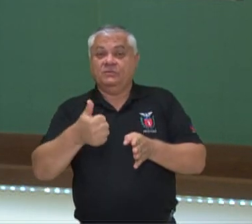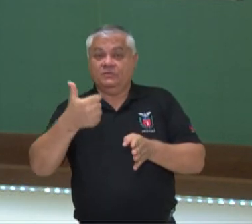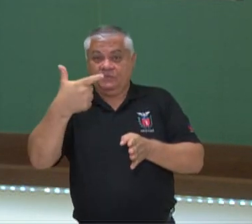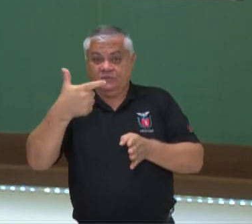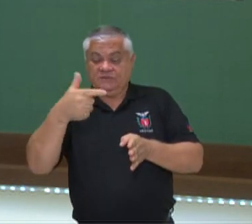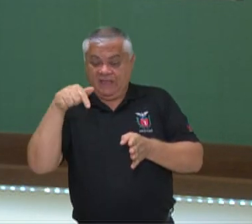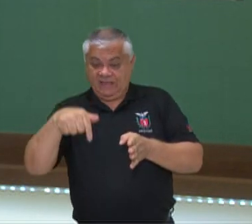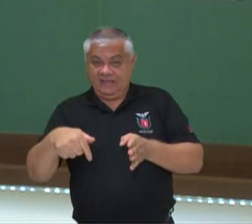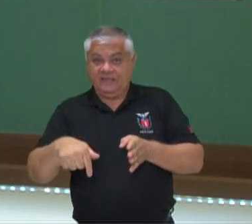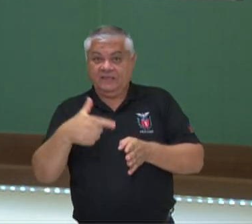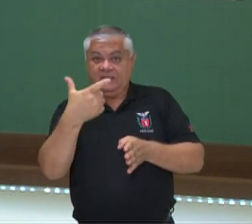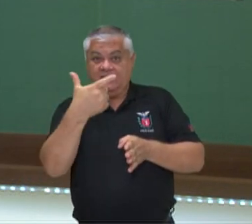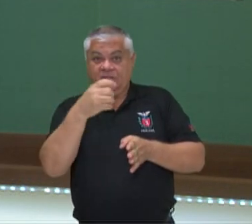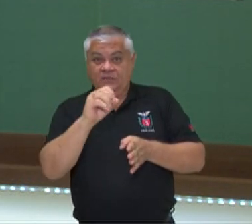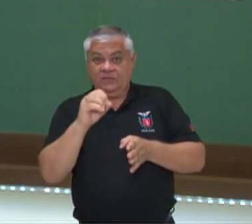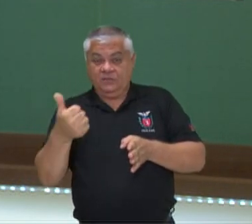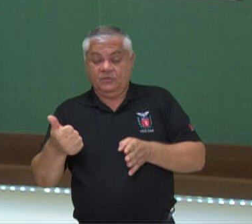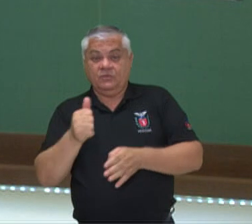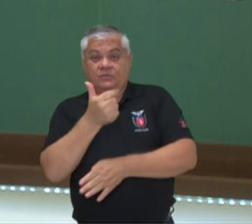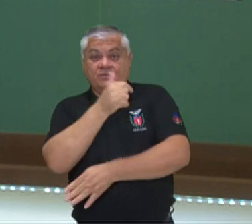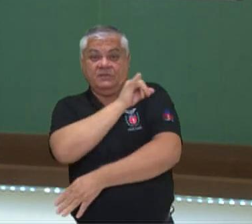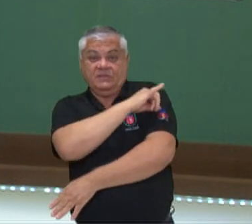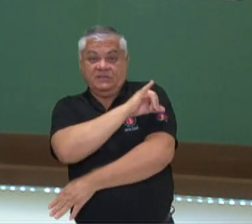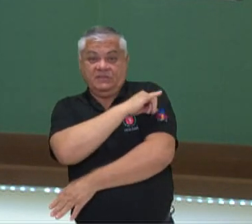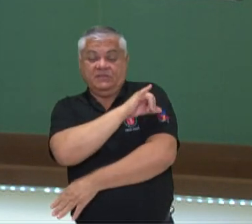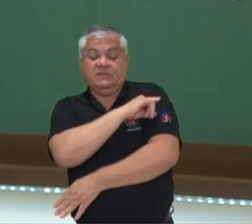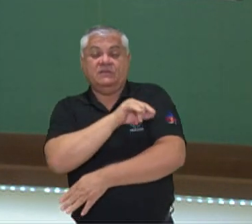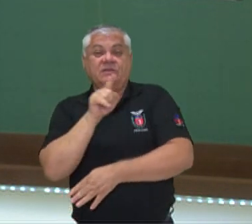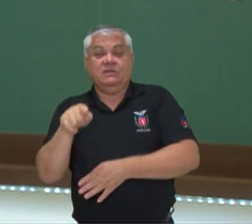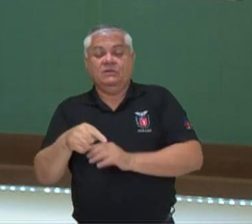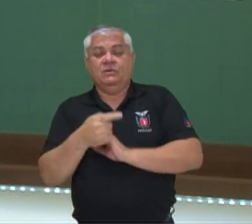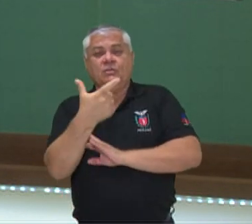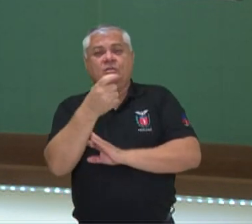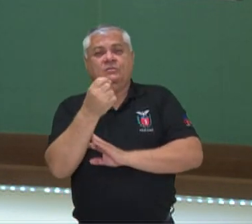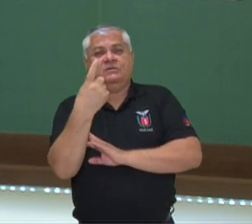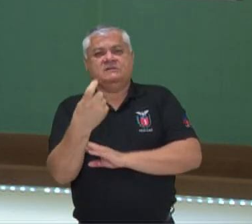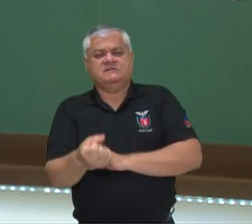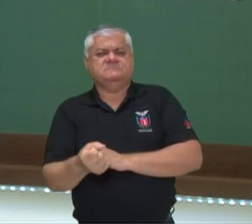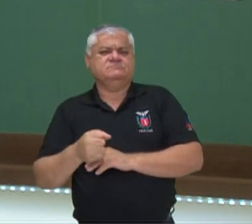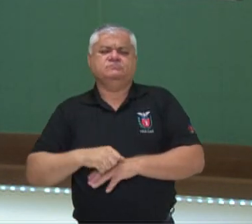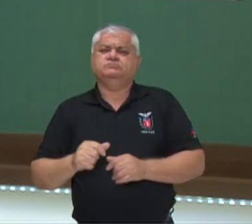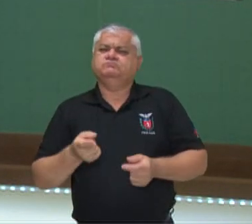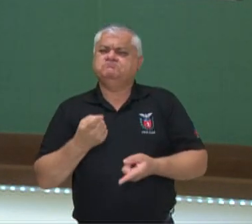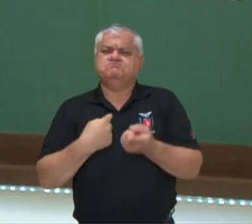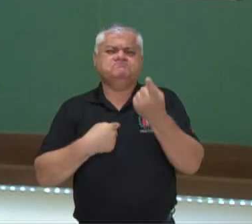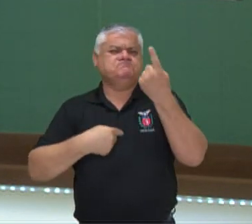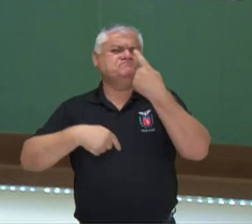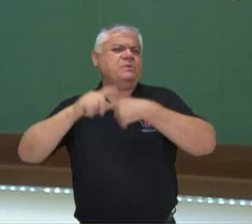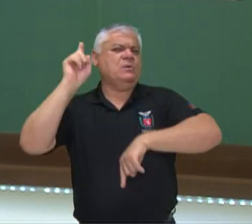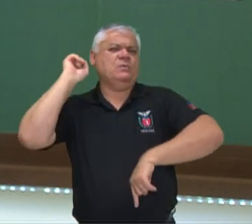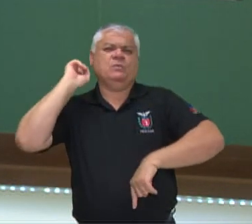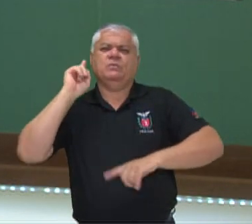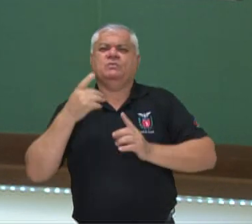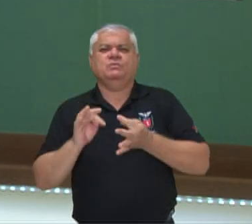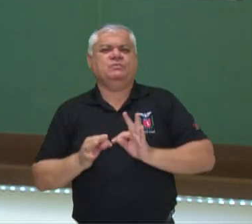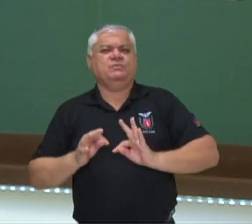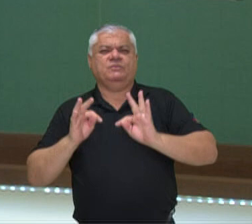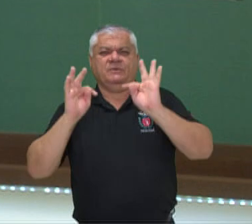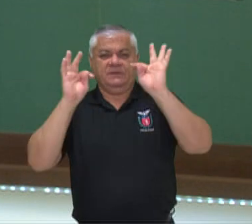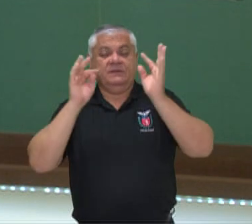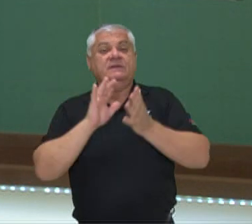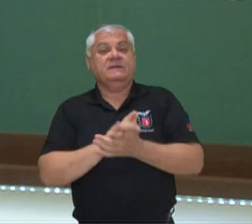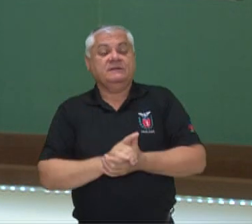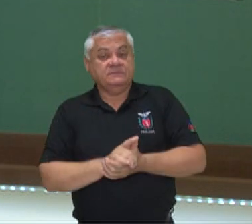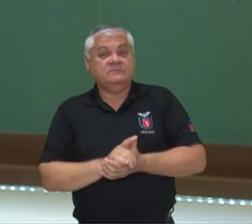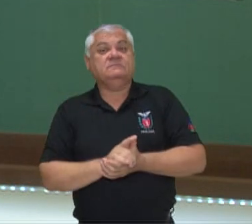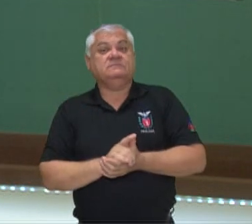em 2012 e o Rio de Janeiro, por exemplo, 2016, que o negócio foi bem... Na verdade, o Rio de Janeiro está valendo, a gente vai ver depois aqui.